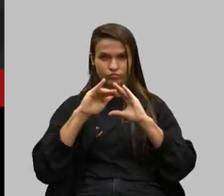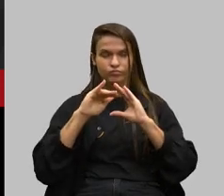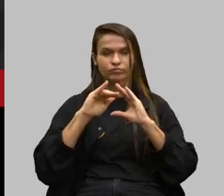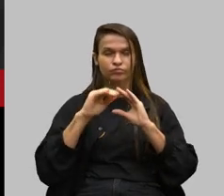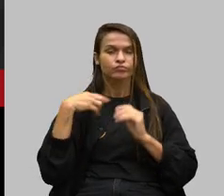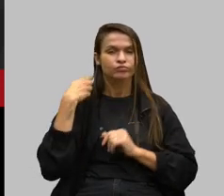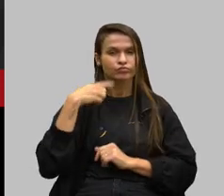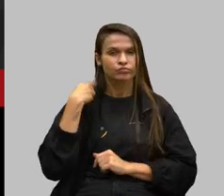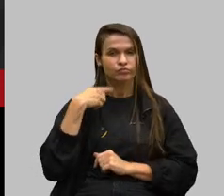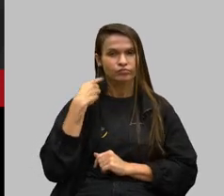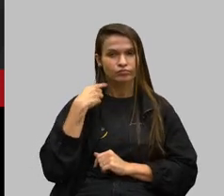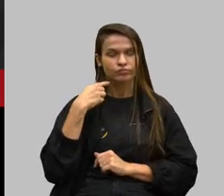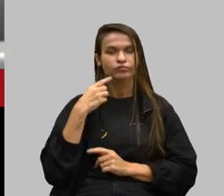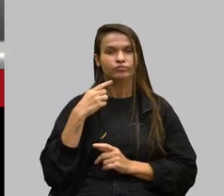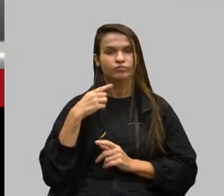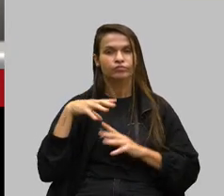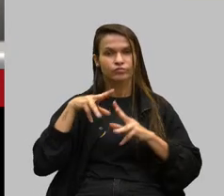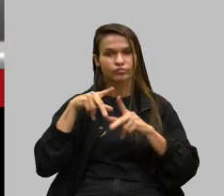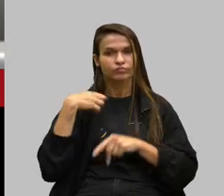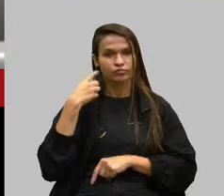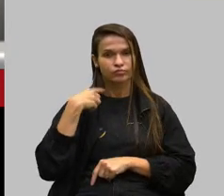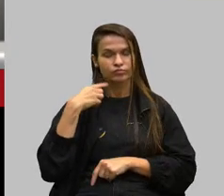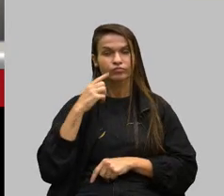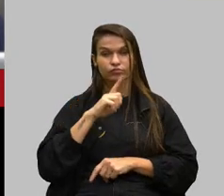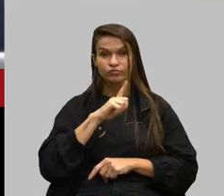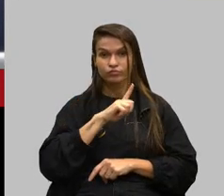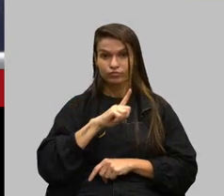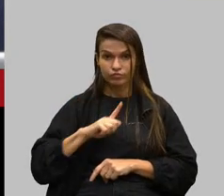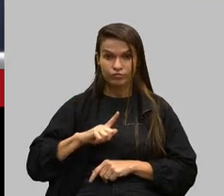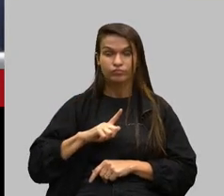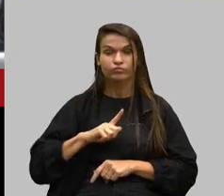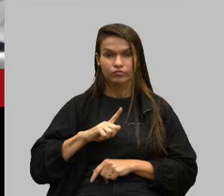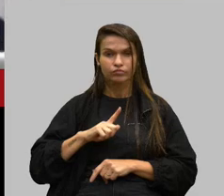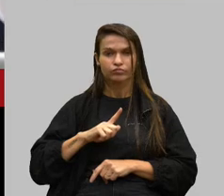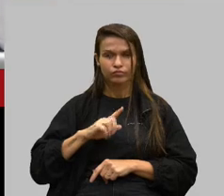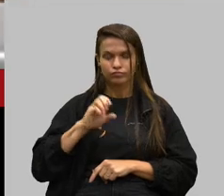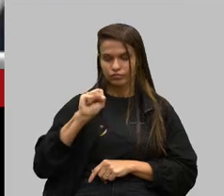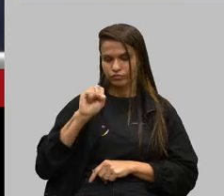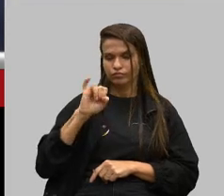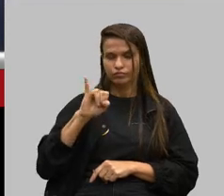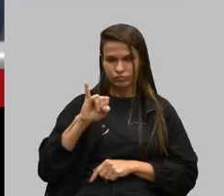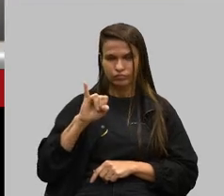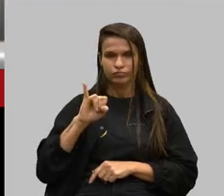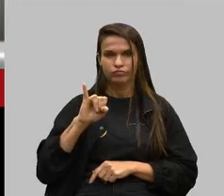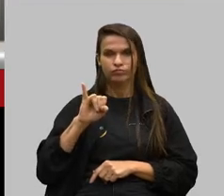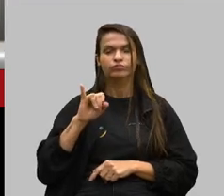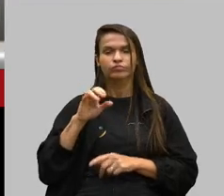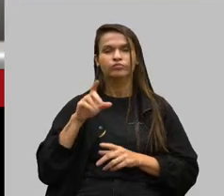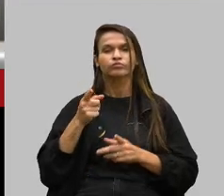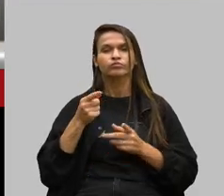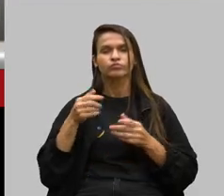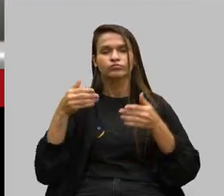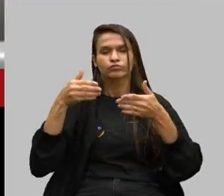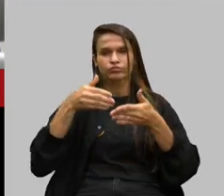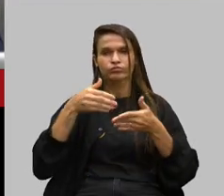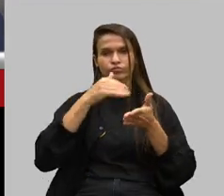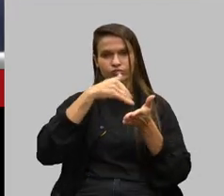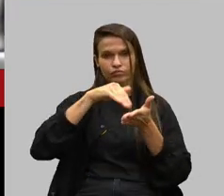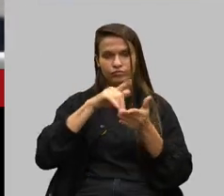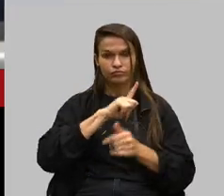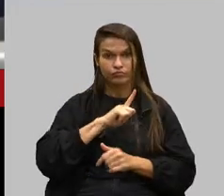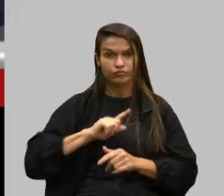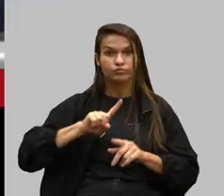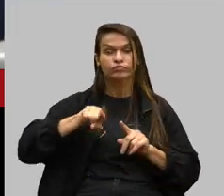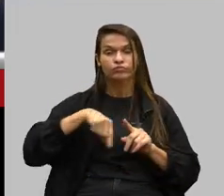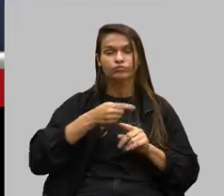deputados pelas deputadas e pelos deputados ao governo via sei eles são centralizados na Secretaria de governo e depois